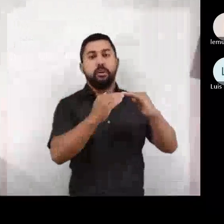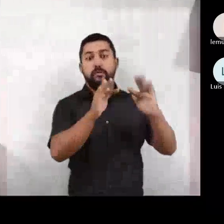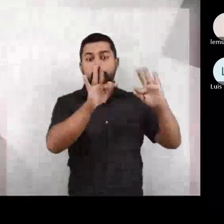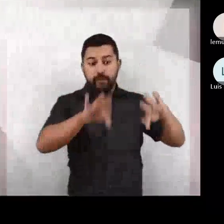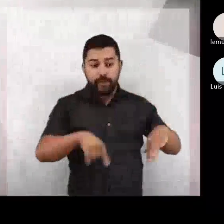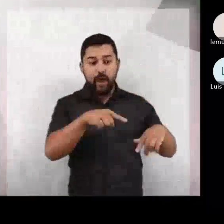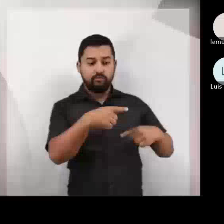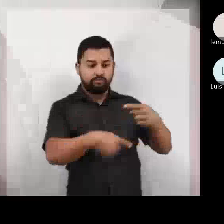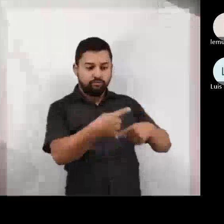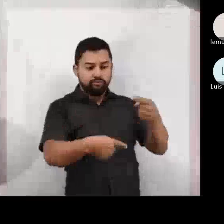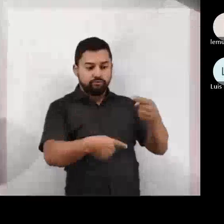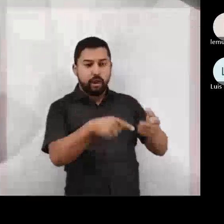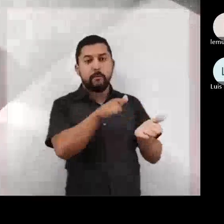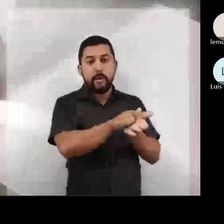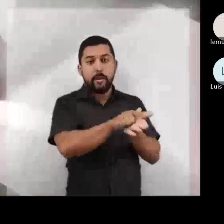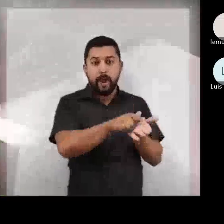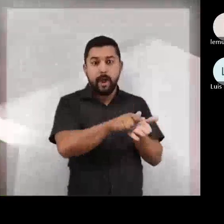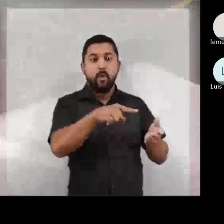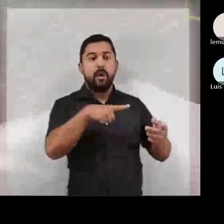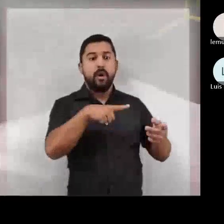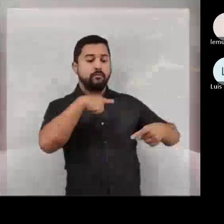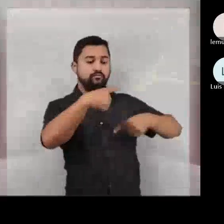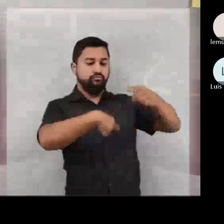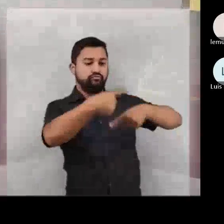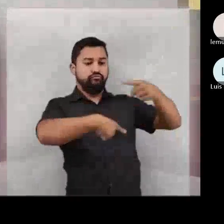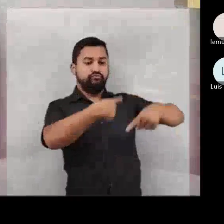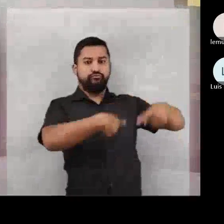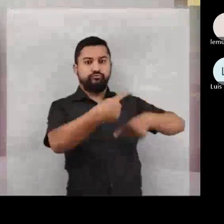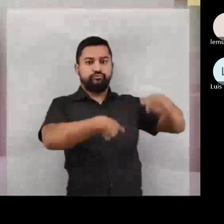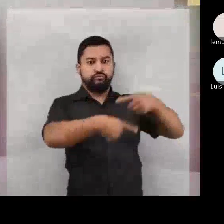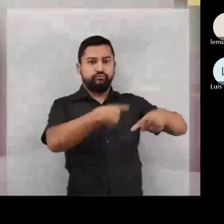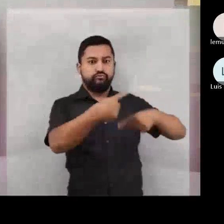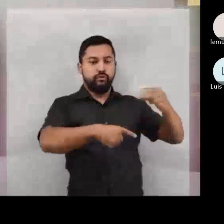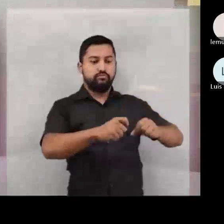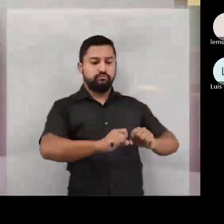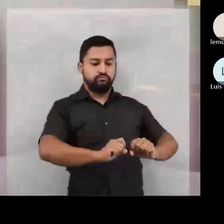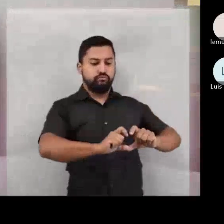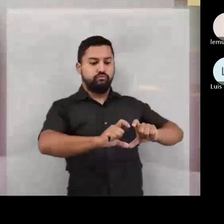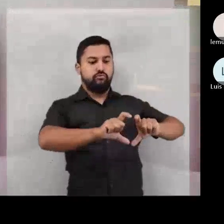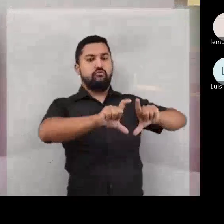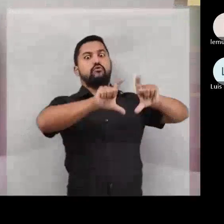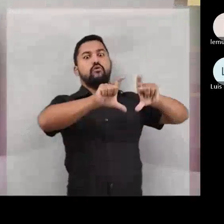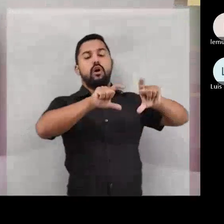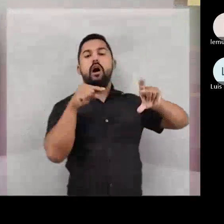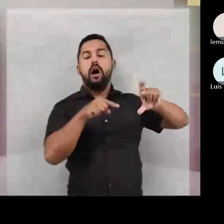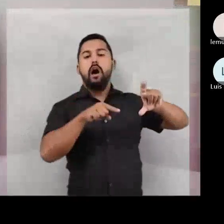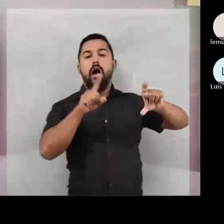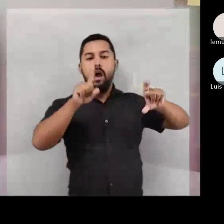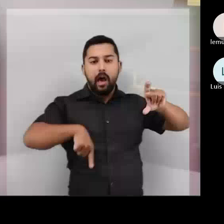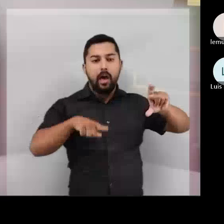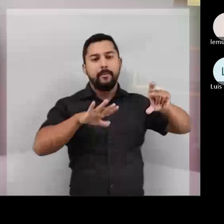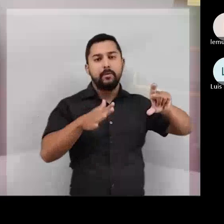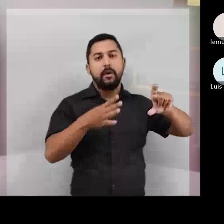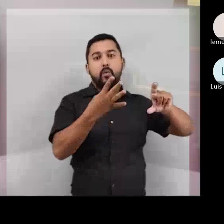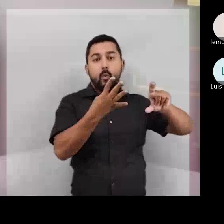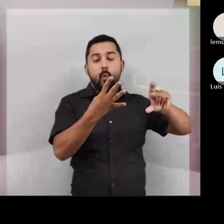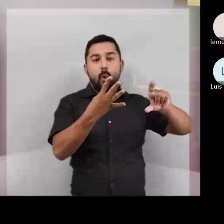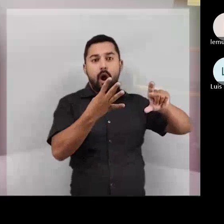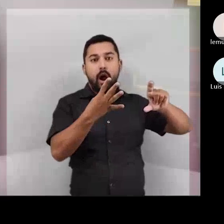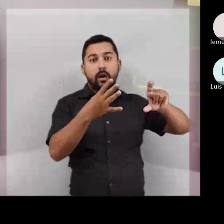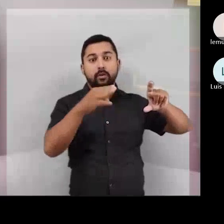Ao final do processo na máquina de papel, a folha é empolada sobre um eixo metálico chamado estanga, produzindo o que chamamos de um rolo jumbo,